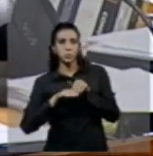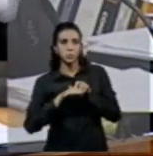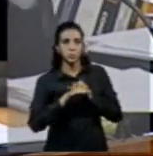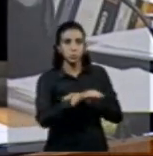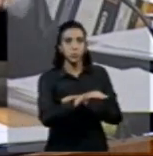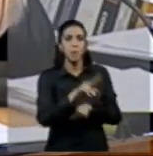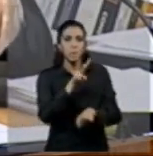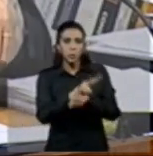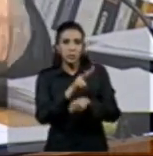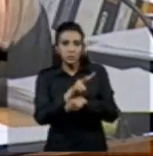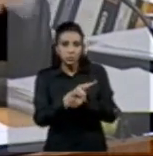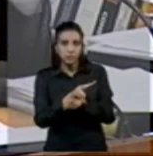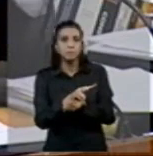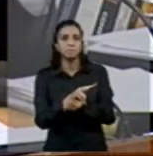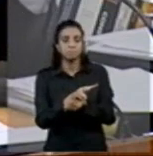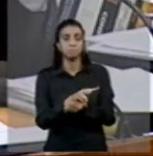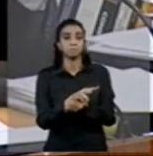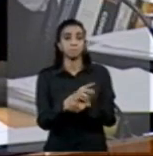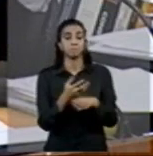o eucalipto, a muda.